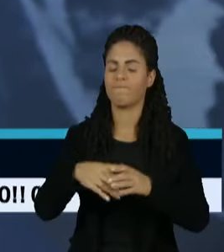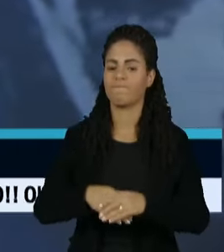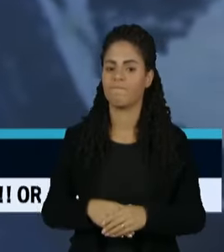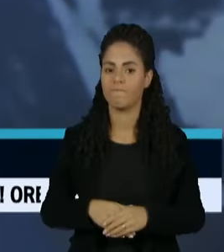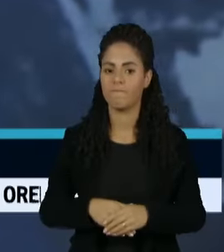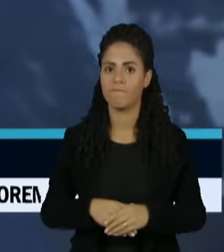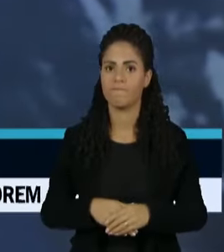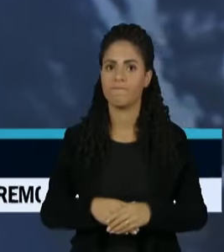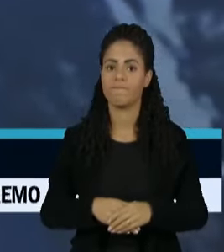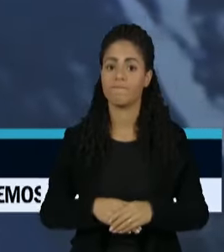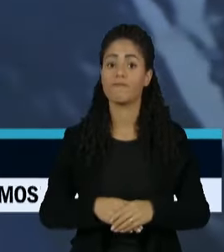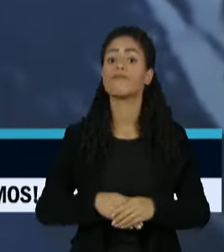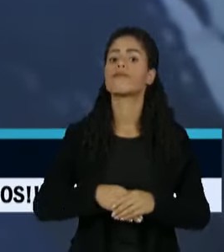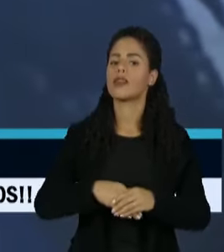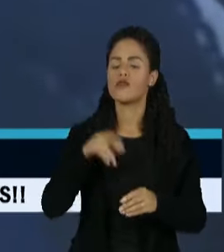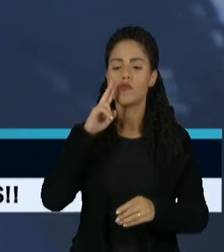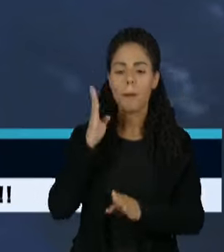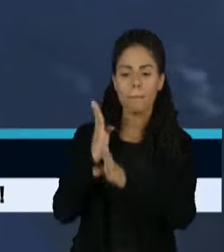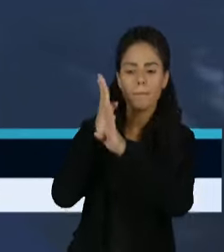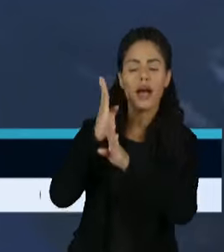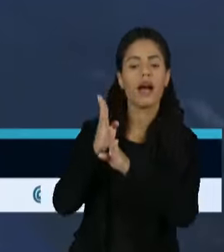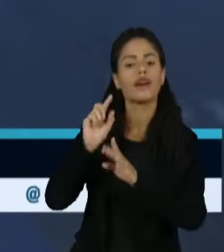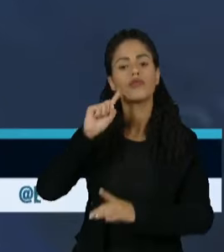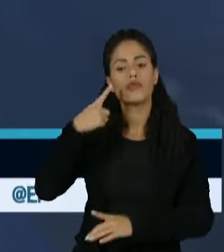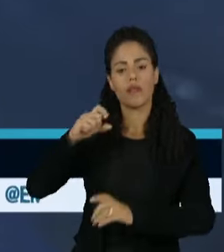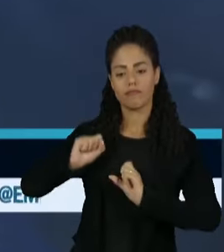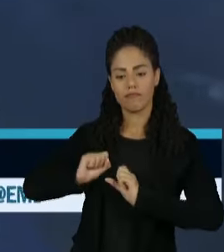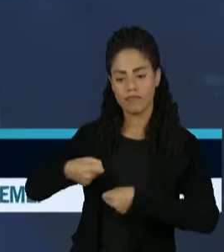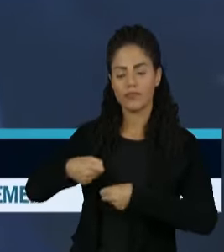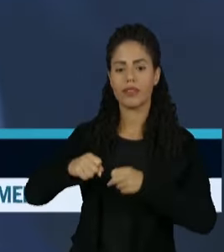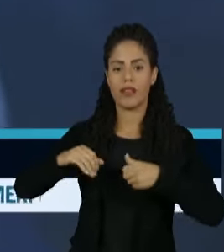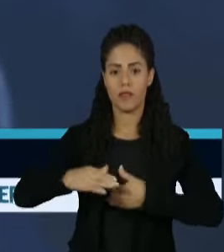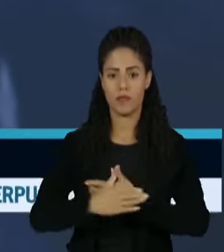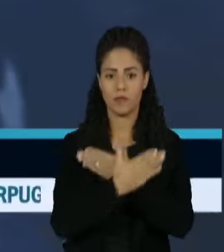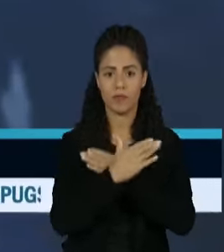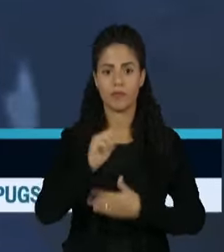Nós não conseguimos localizar a defesa do ex-comandante da Marinha, Almir Garnier.